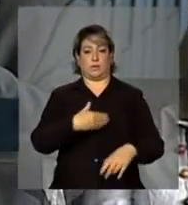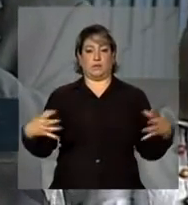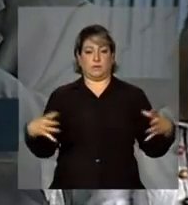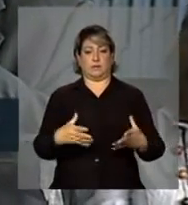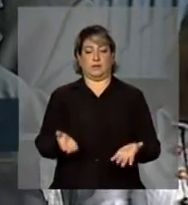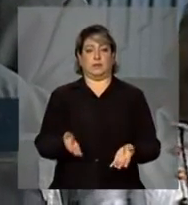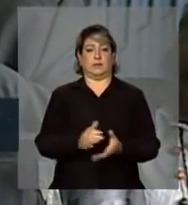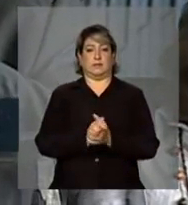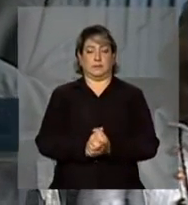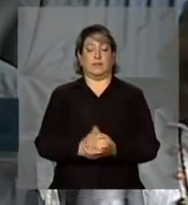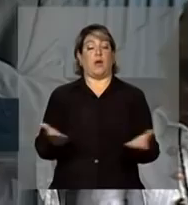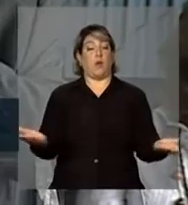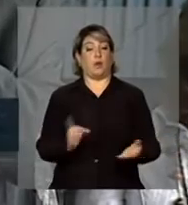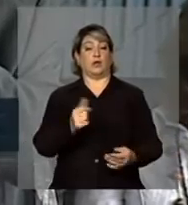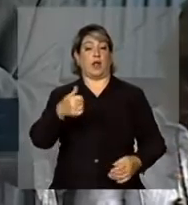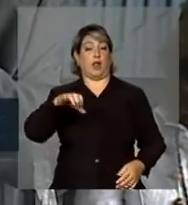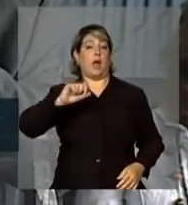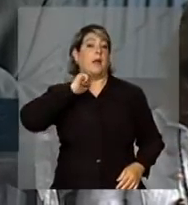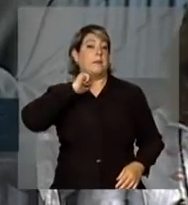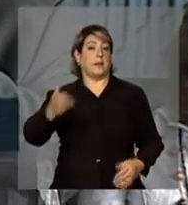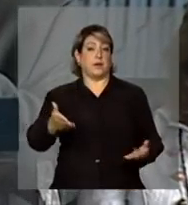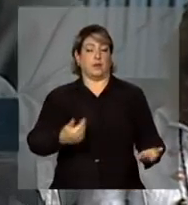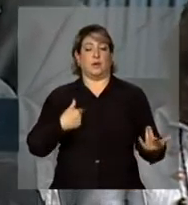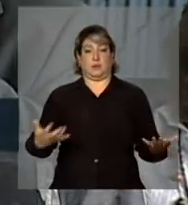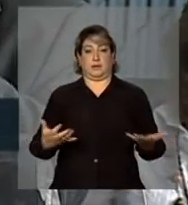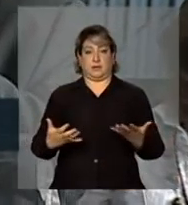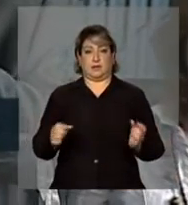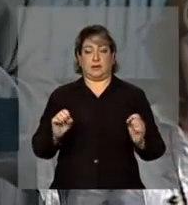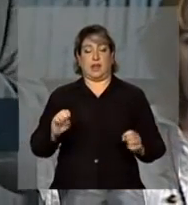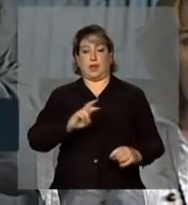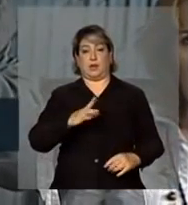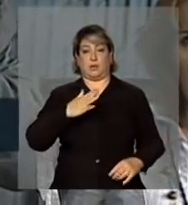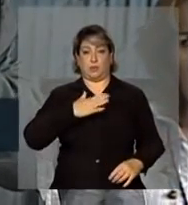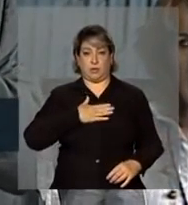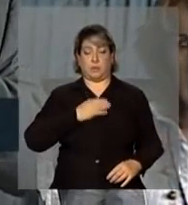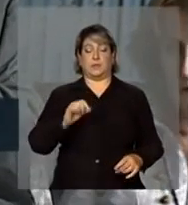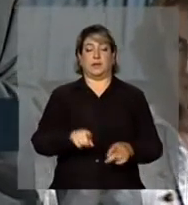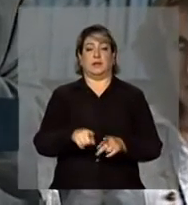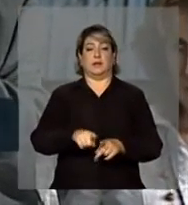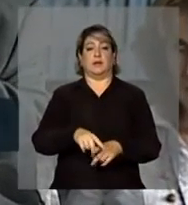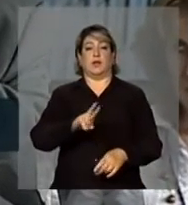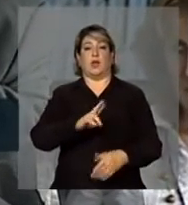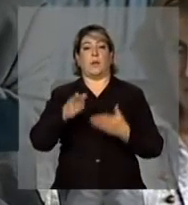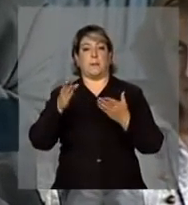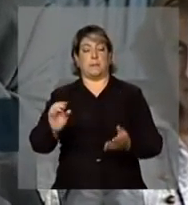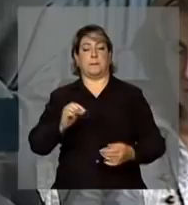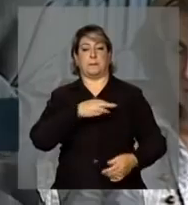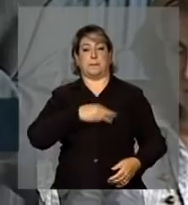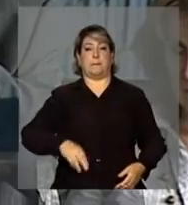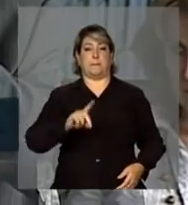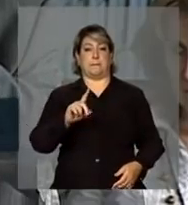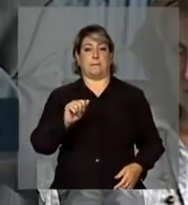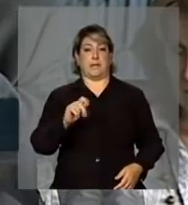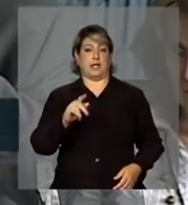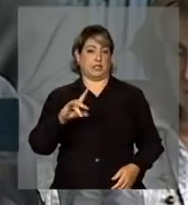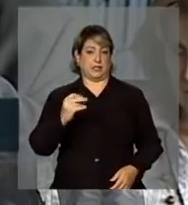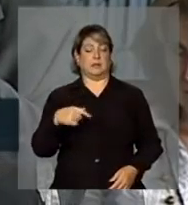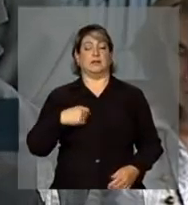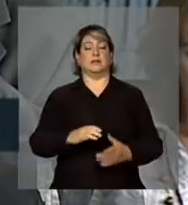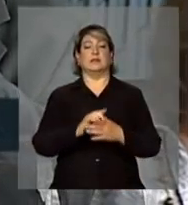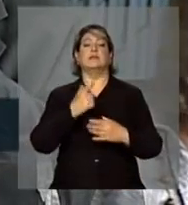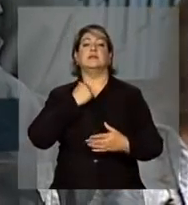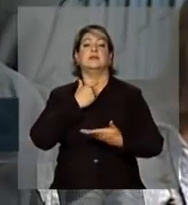Quero, neste dia 19 de abril, em meu nome e em nome do ministro Padilha, desejar muita saúde aos povos